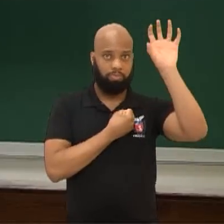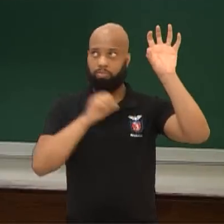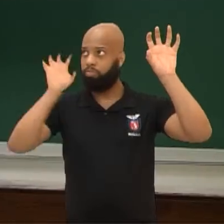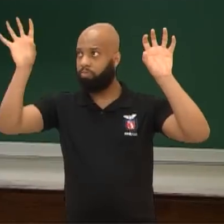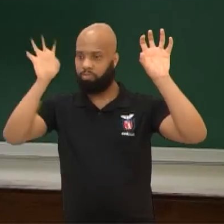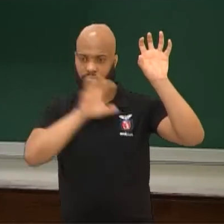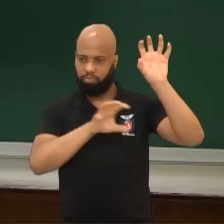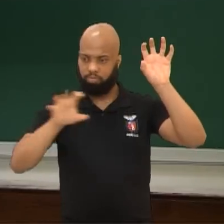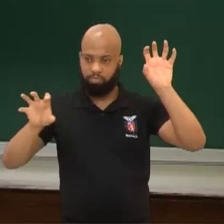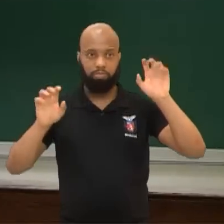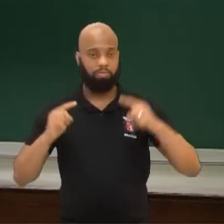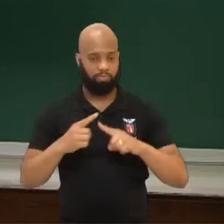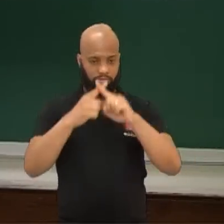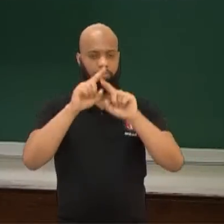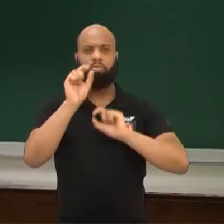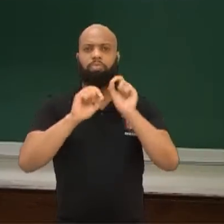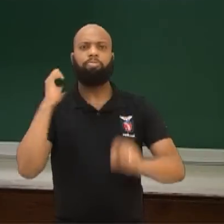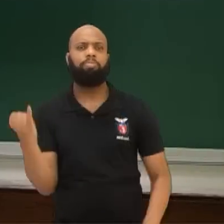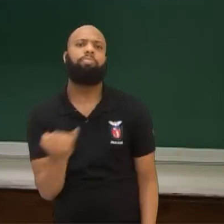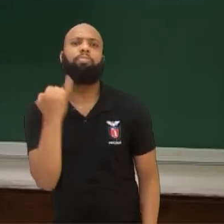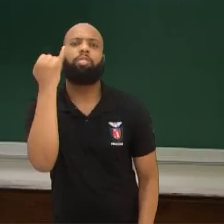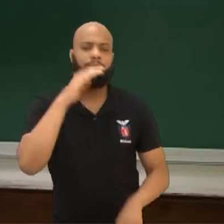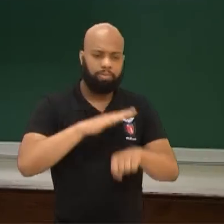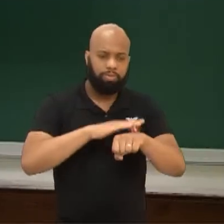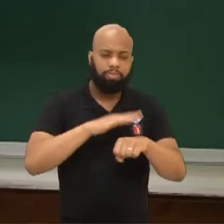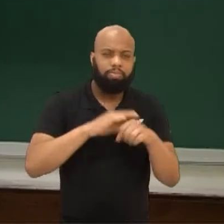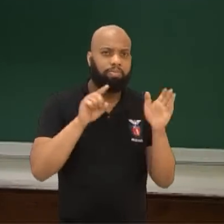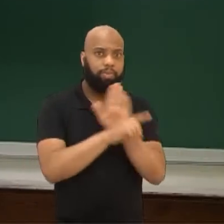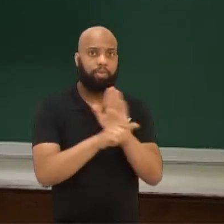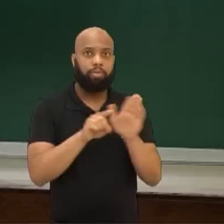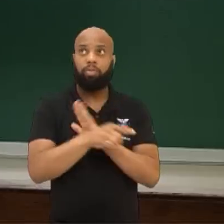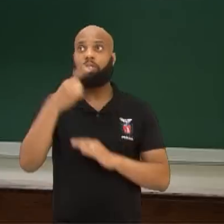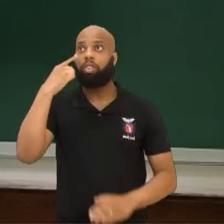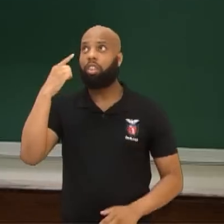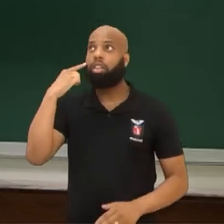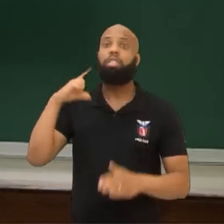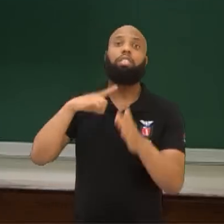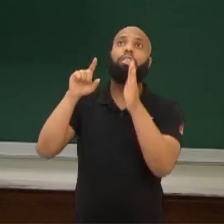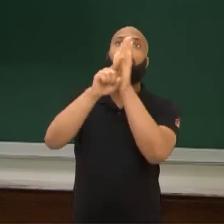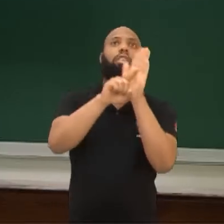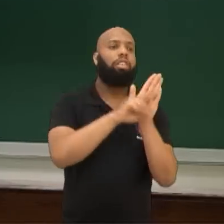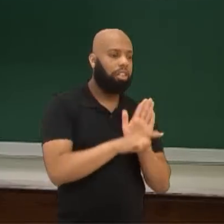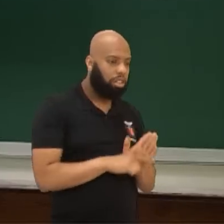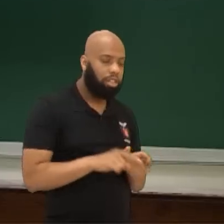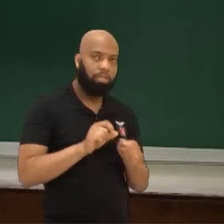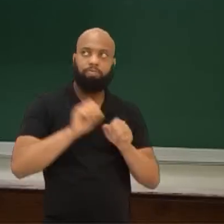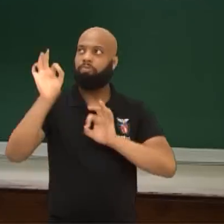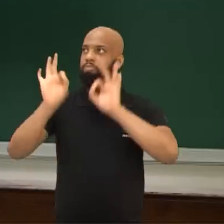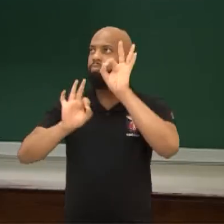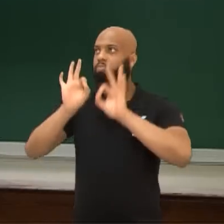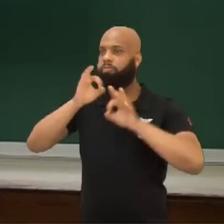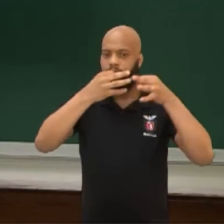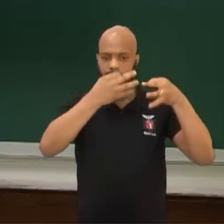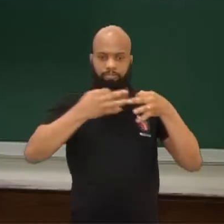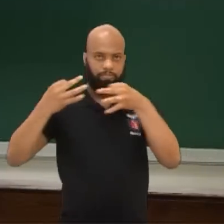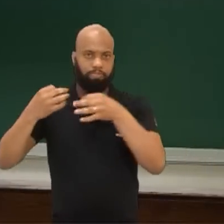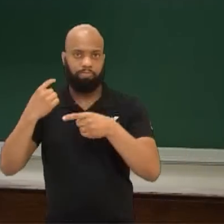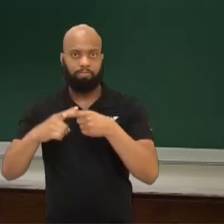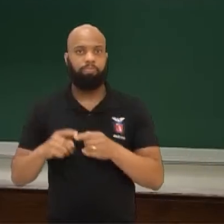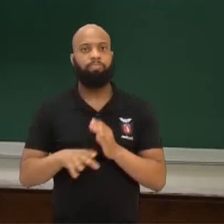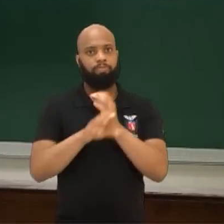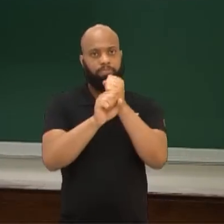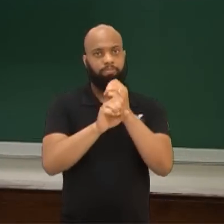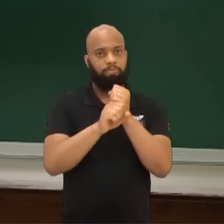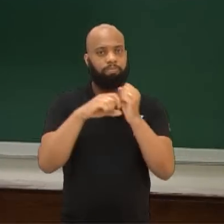importante no exercício? É eu retirar os valores e colocar eles na ordem certa. Aí o